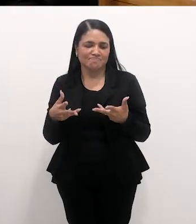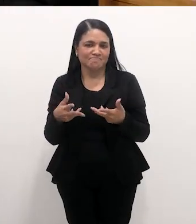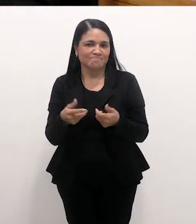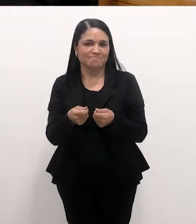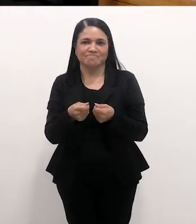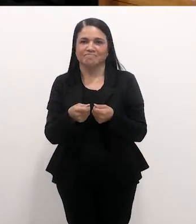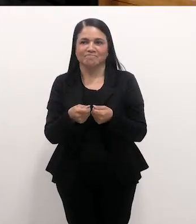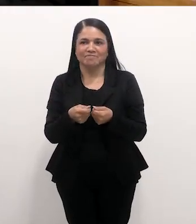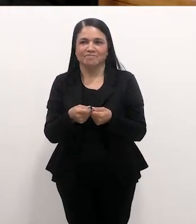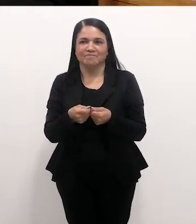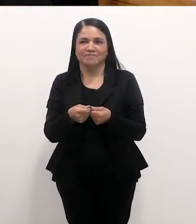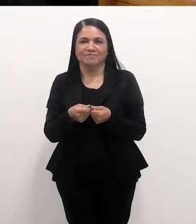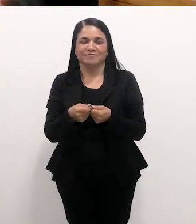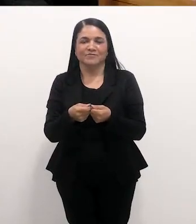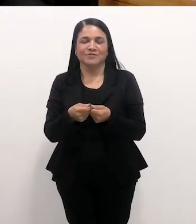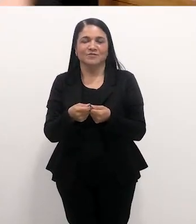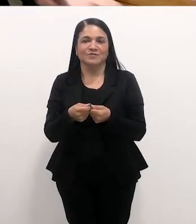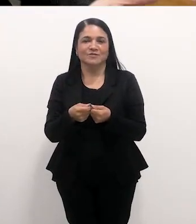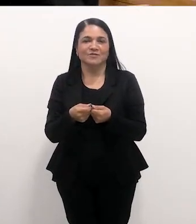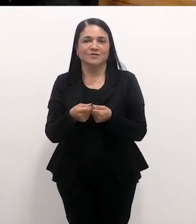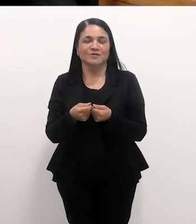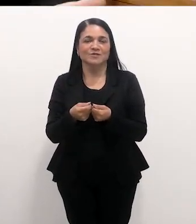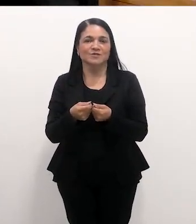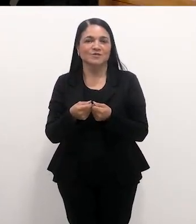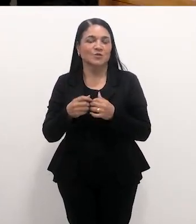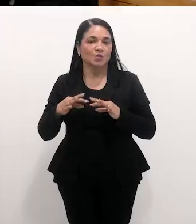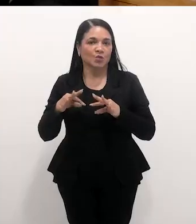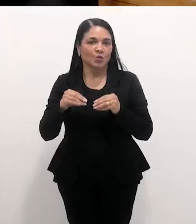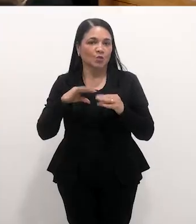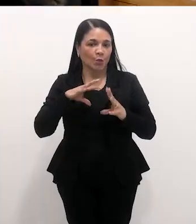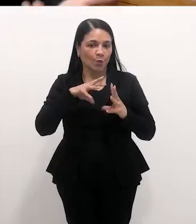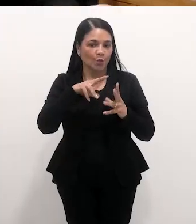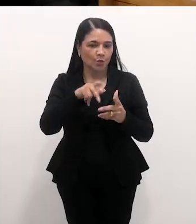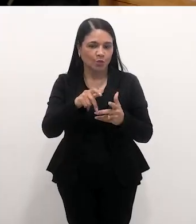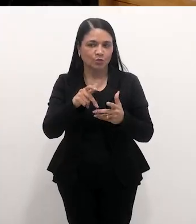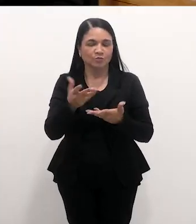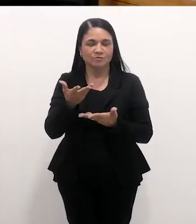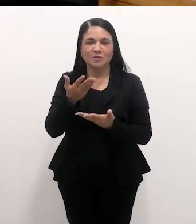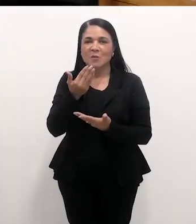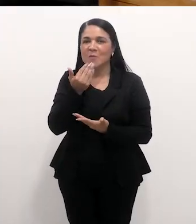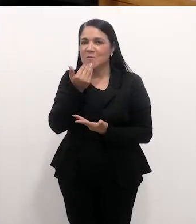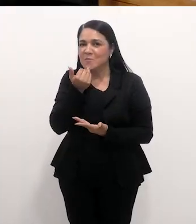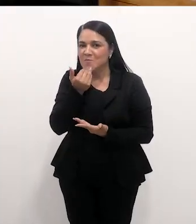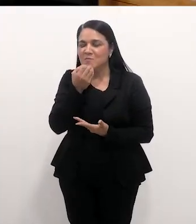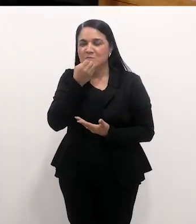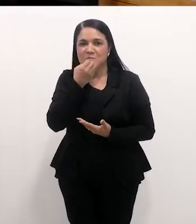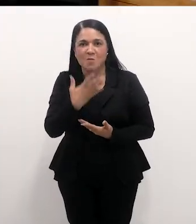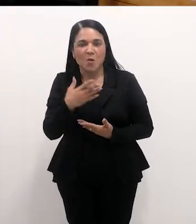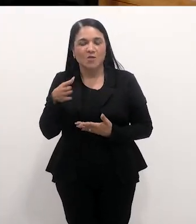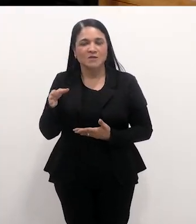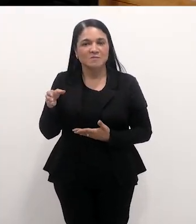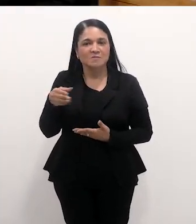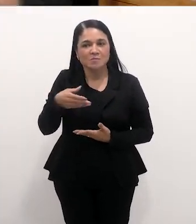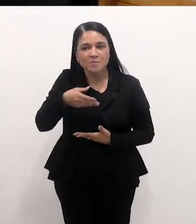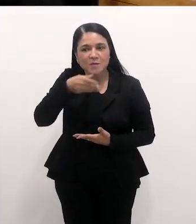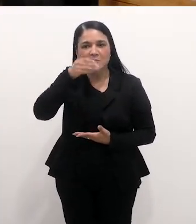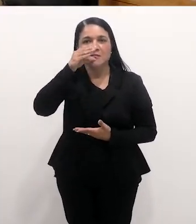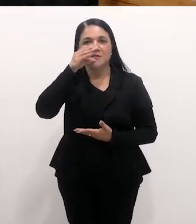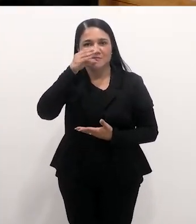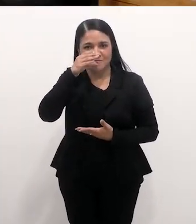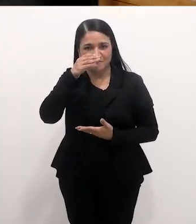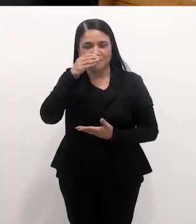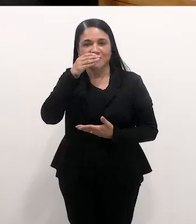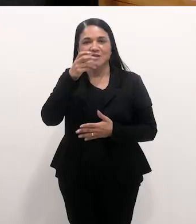nós trazemos em todo o mundo. O bom comer, o bom beber italiano, que é também um